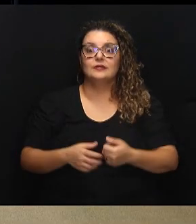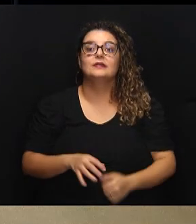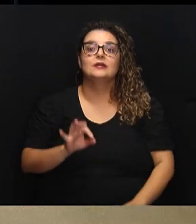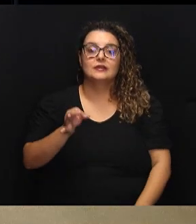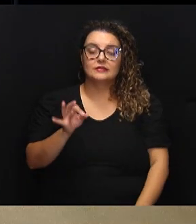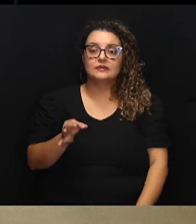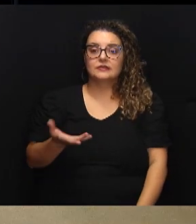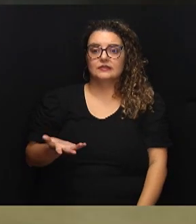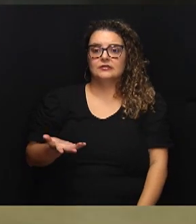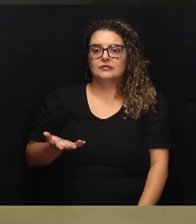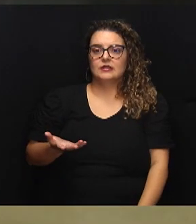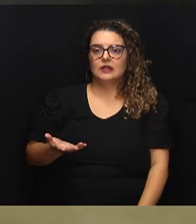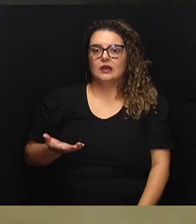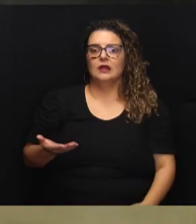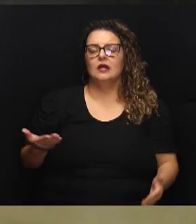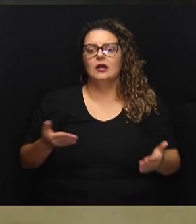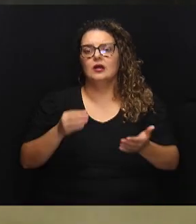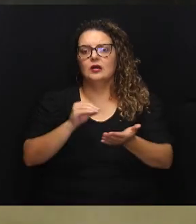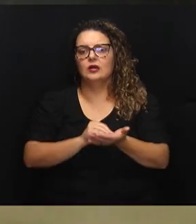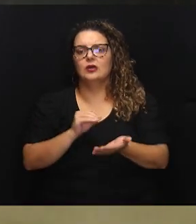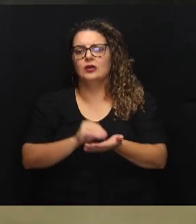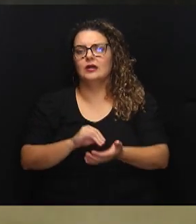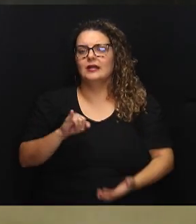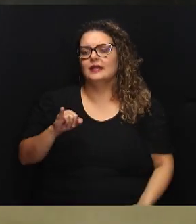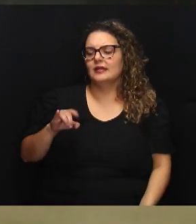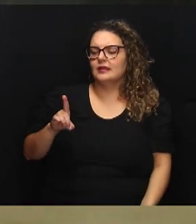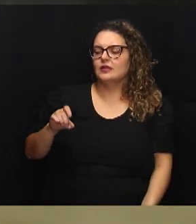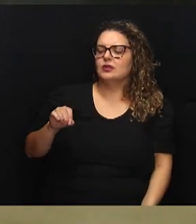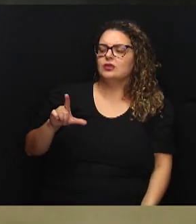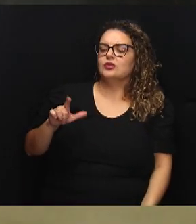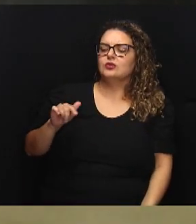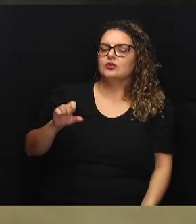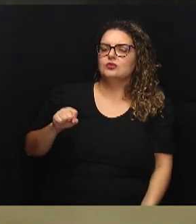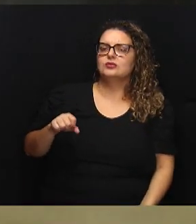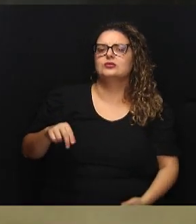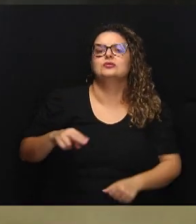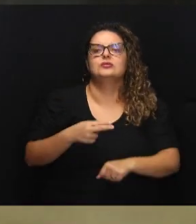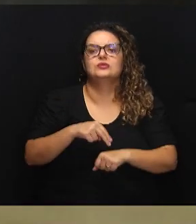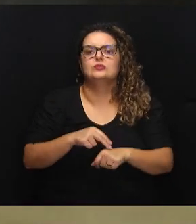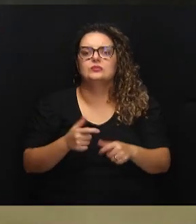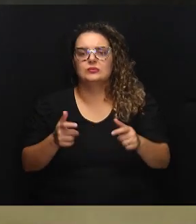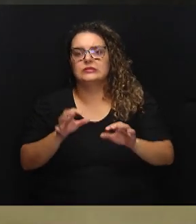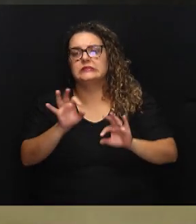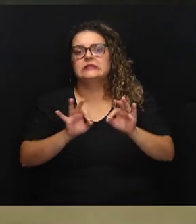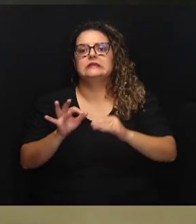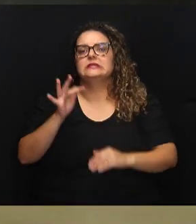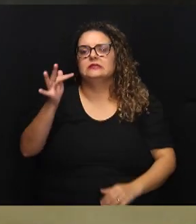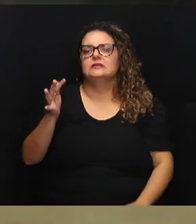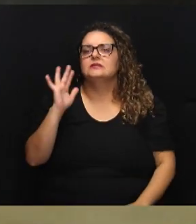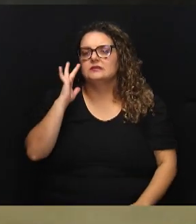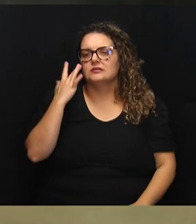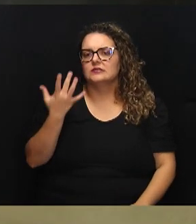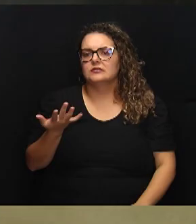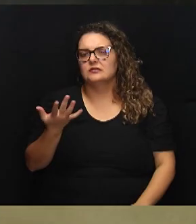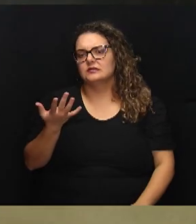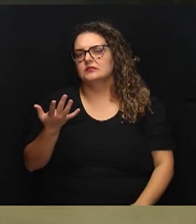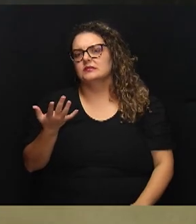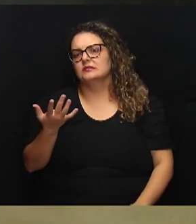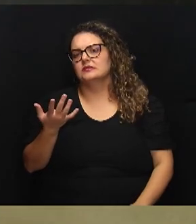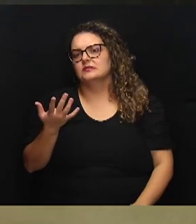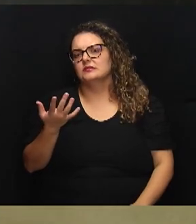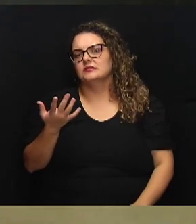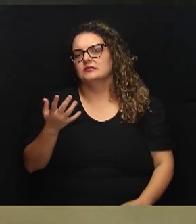Exatamente. Agora, a falta de ídolos nacionais, né, com grande projeção, você acha que é um fator